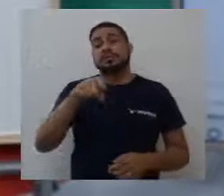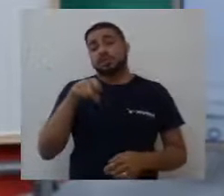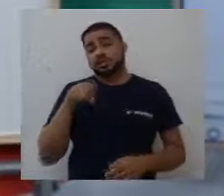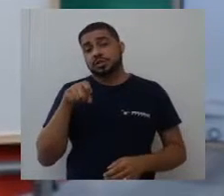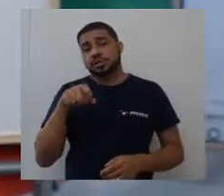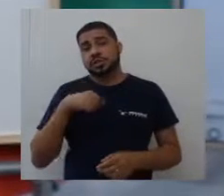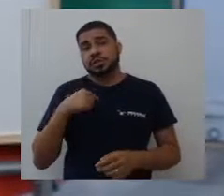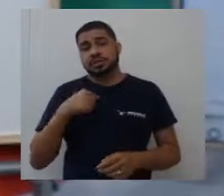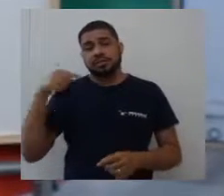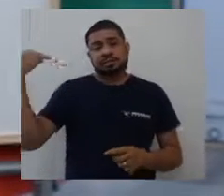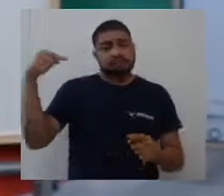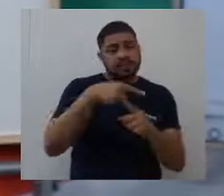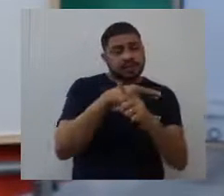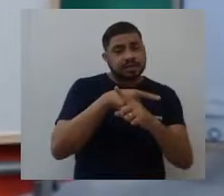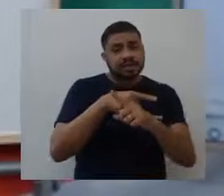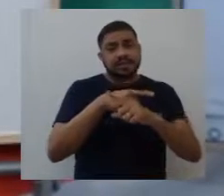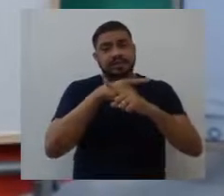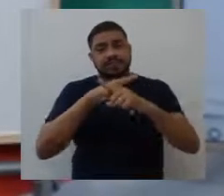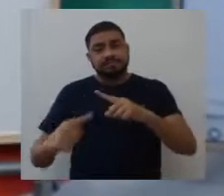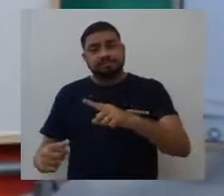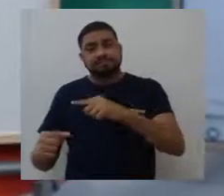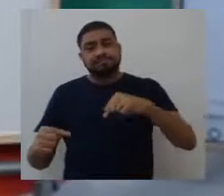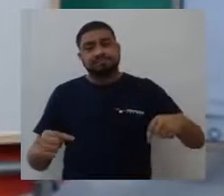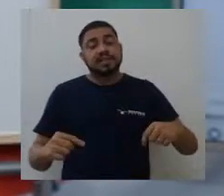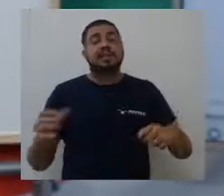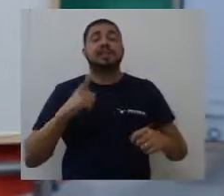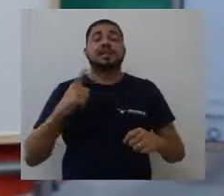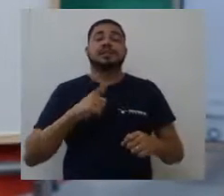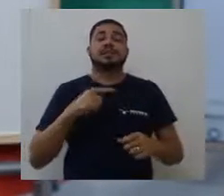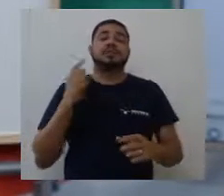extremos e vou encontrar assim, ó, 20%